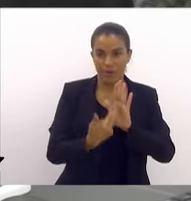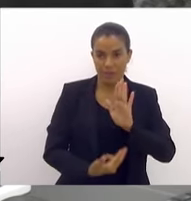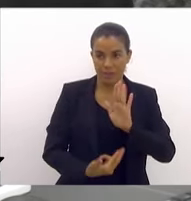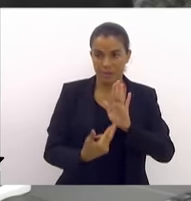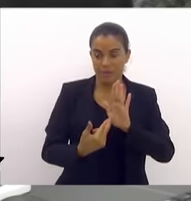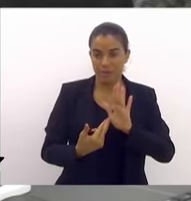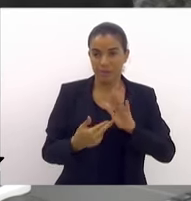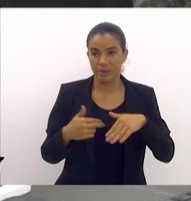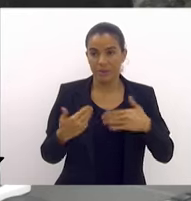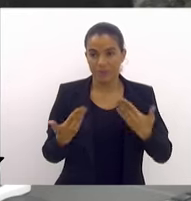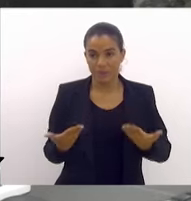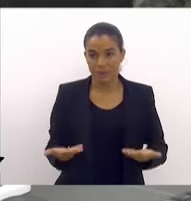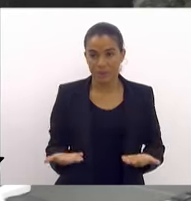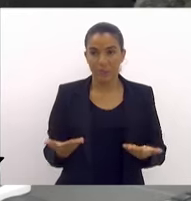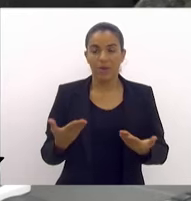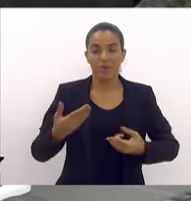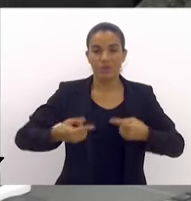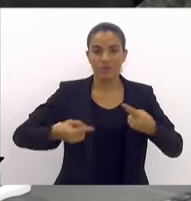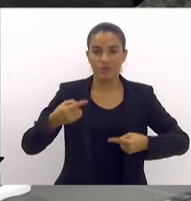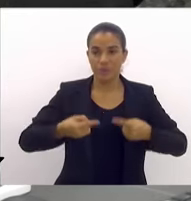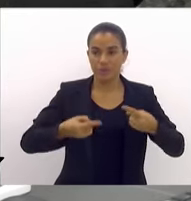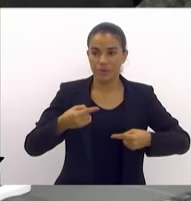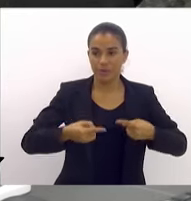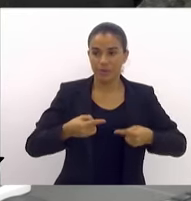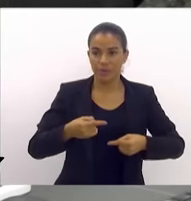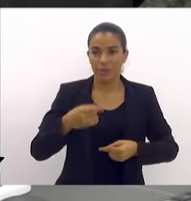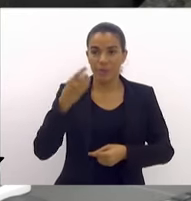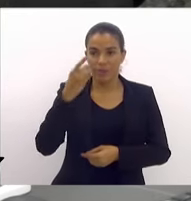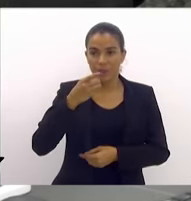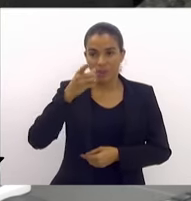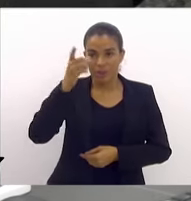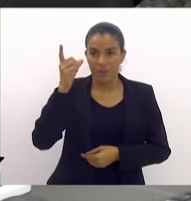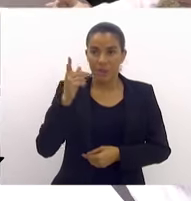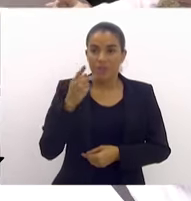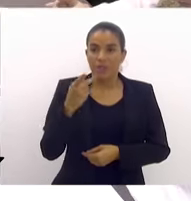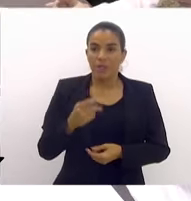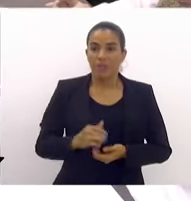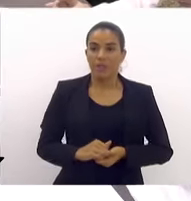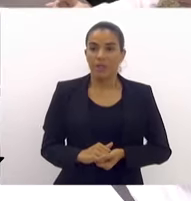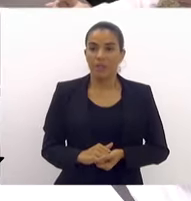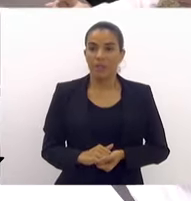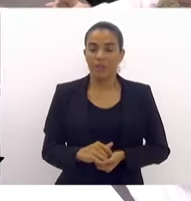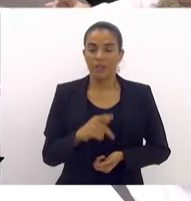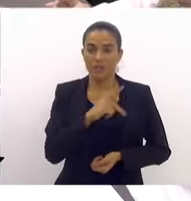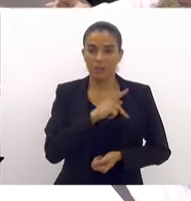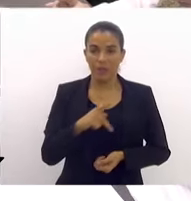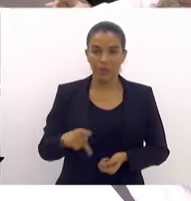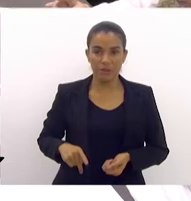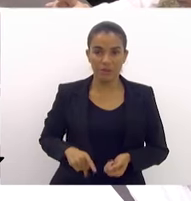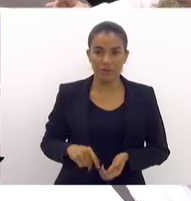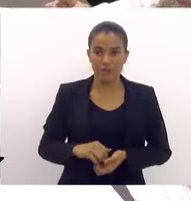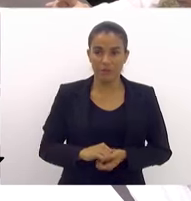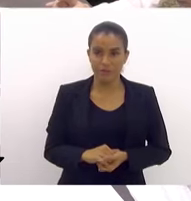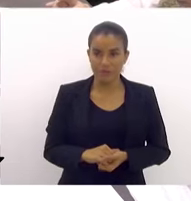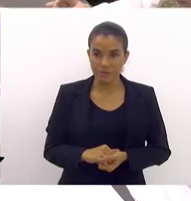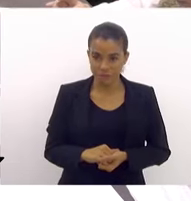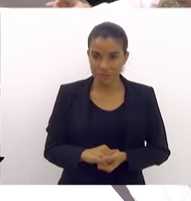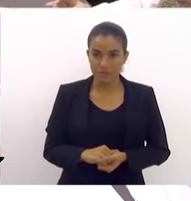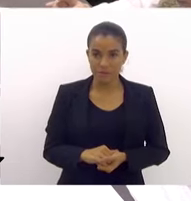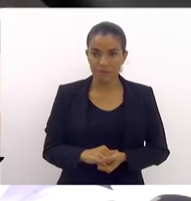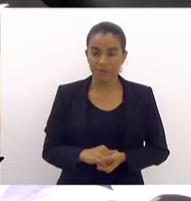Então, colocar a matéria em discussão. Para discutir, deputado Luiz Paulo. Presidente, eu estou aqui, a assessoria está